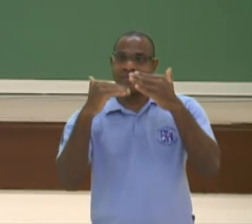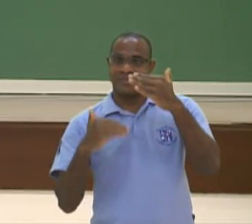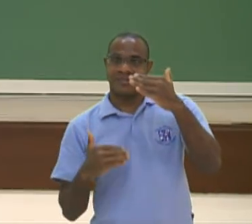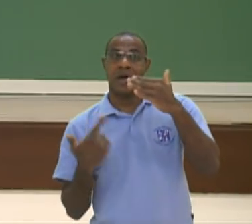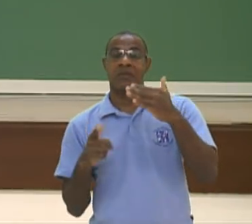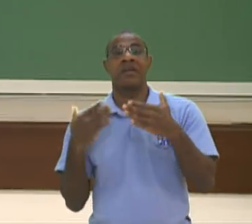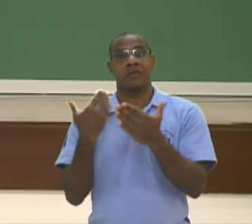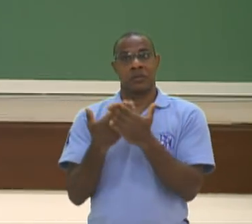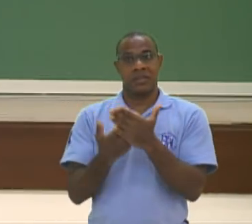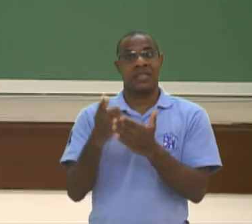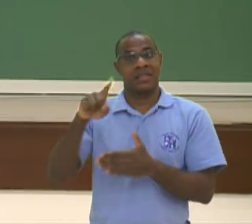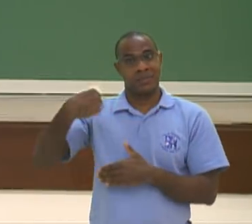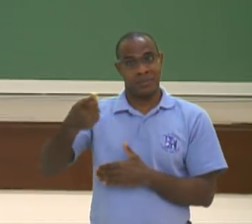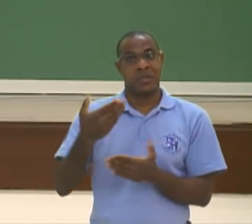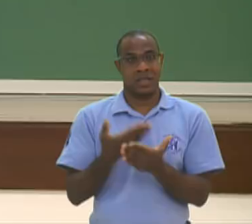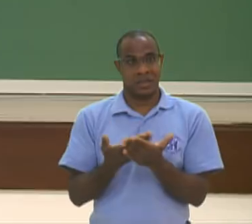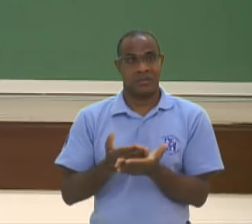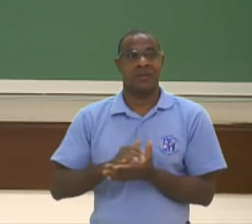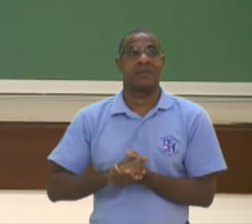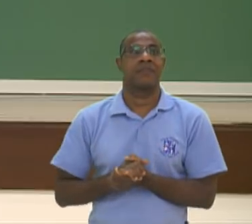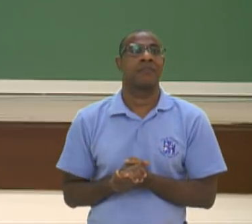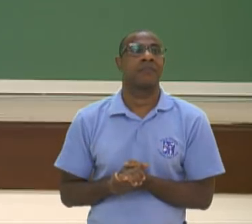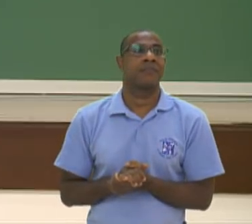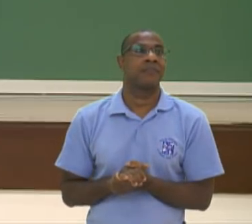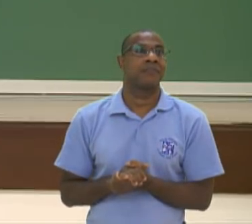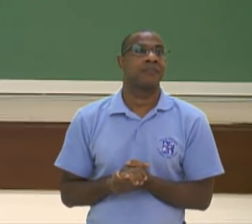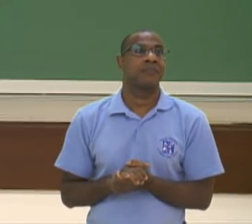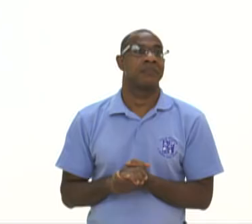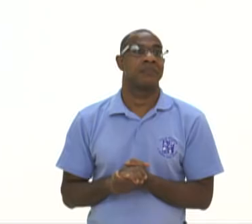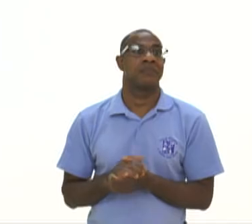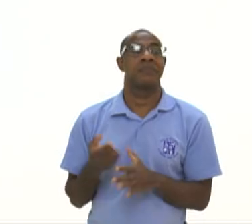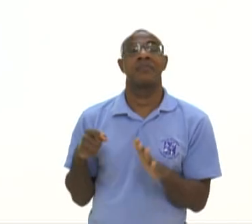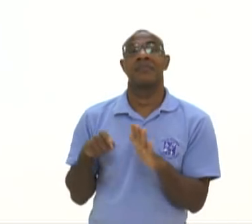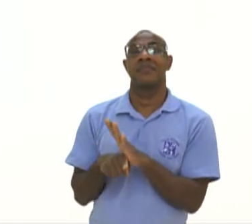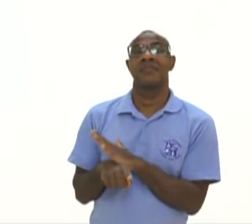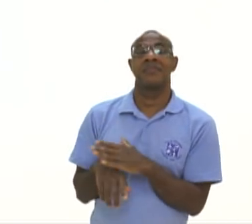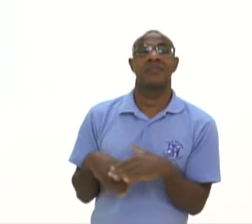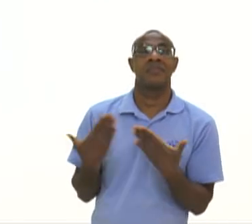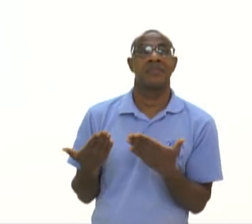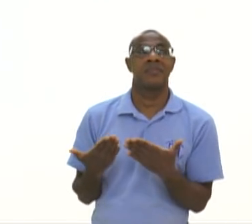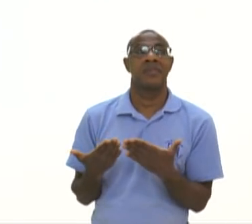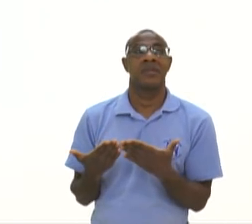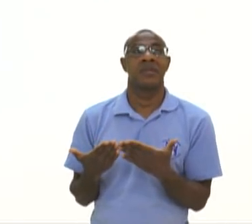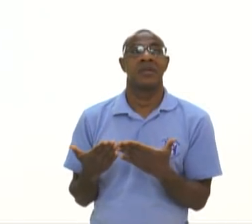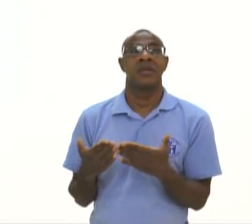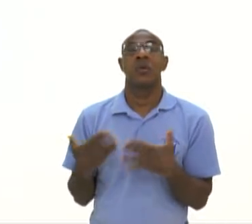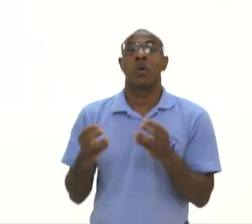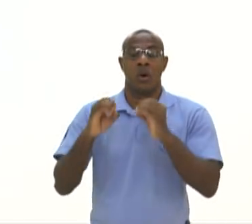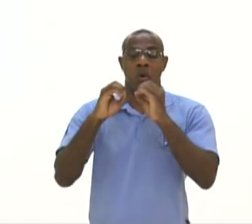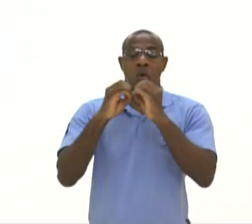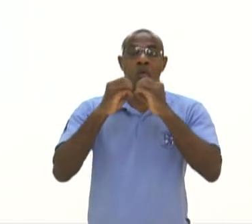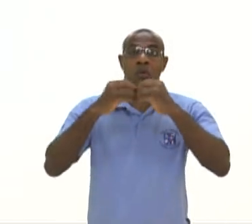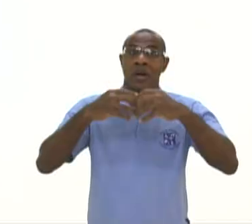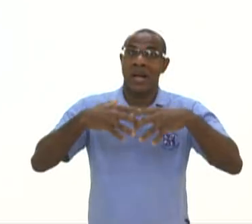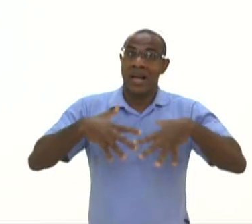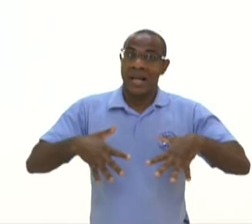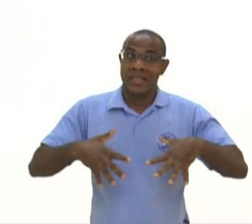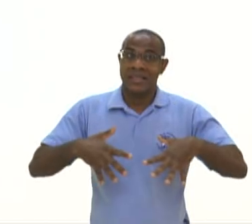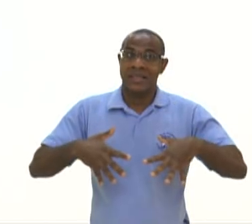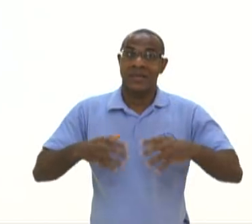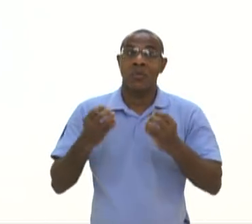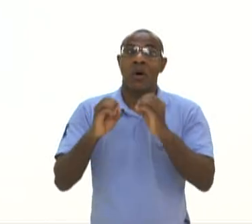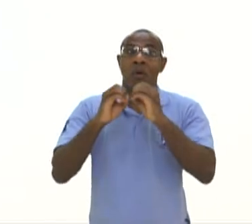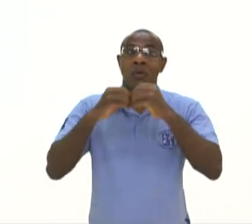nas próximas aulas, ok? Mais um quiz. Qual glândula do sistema endócrino é conhecido como glândula